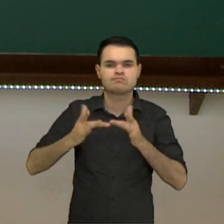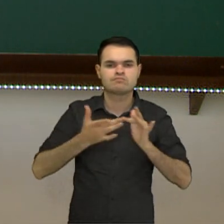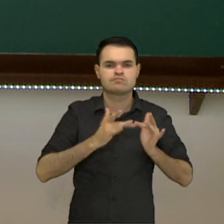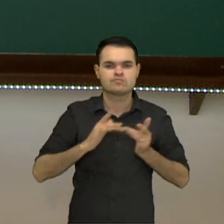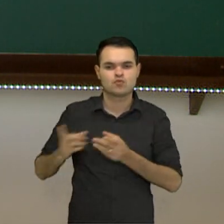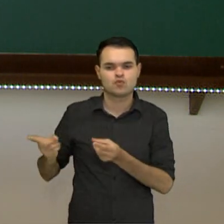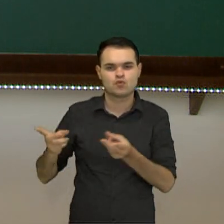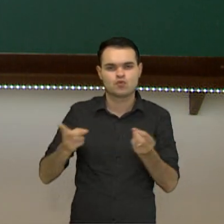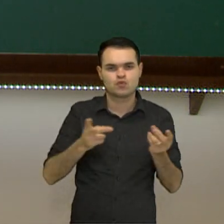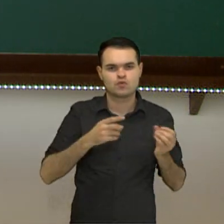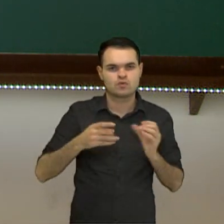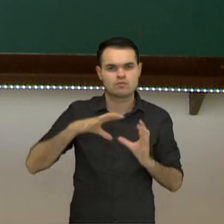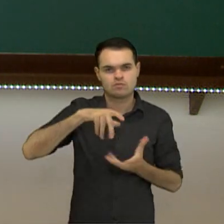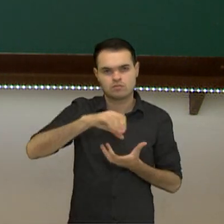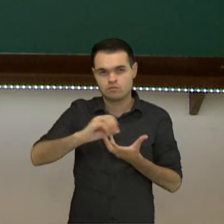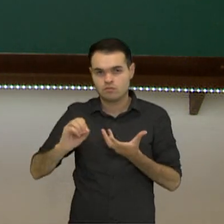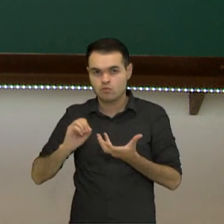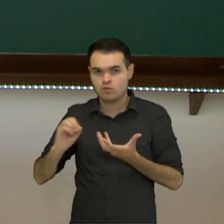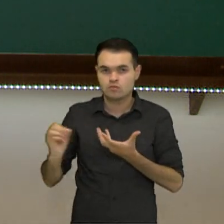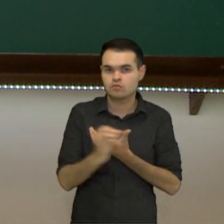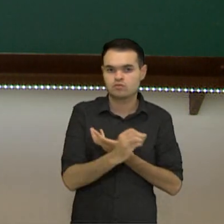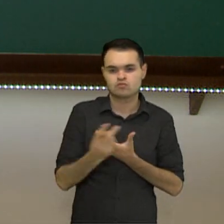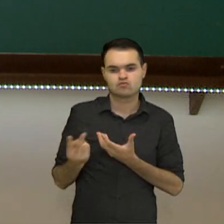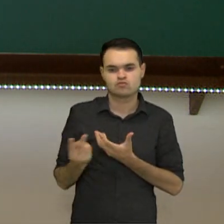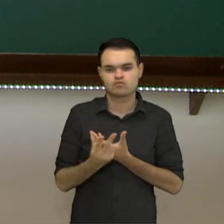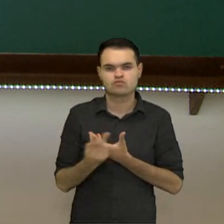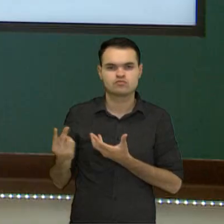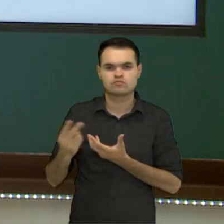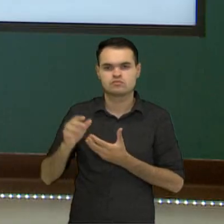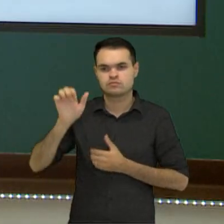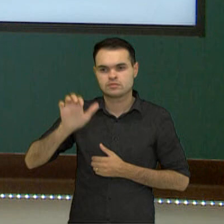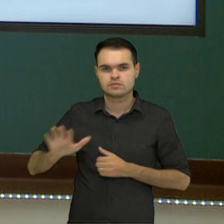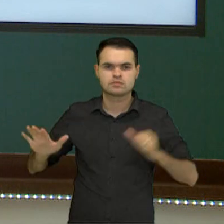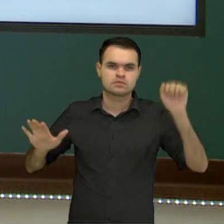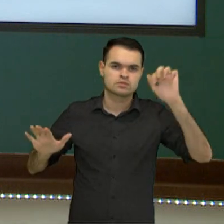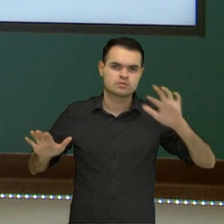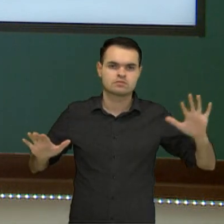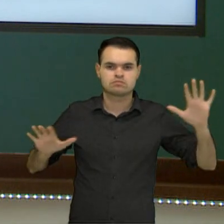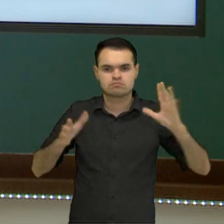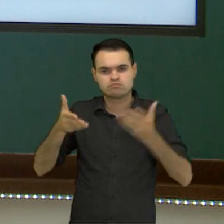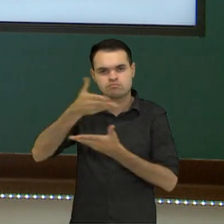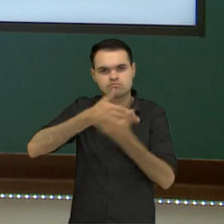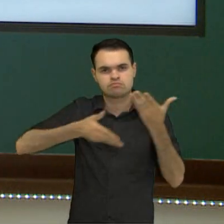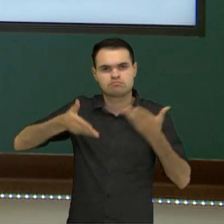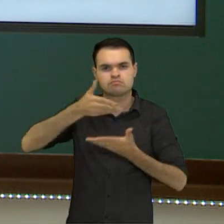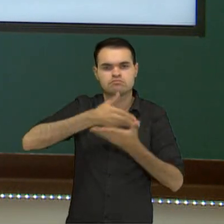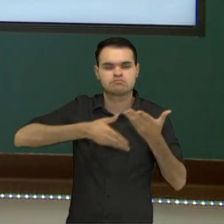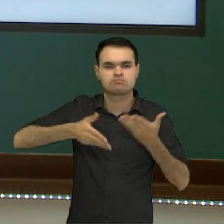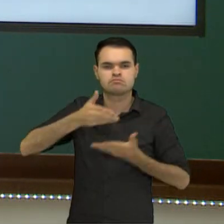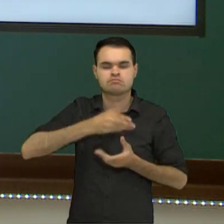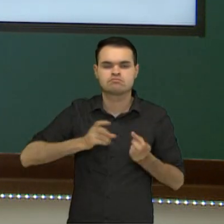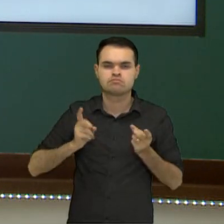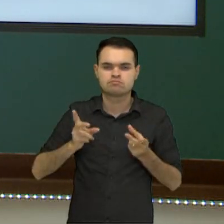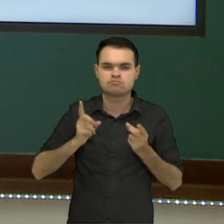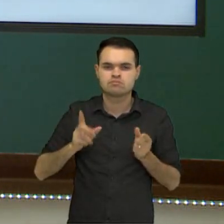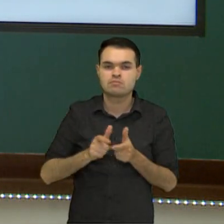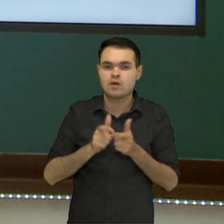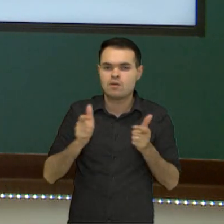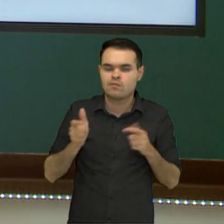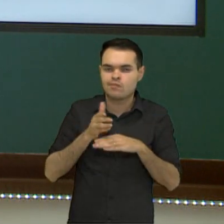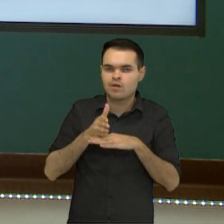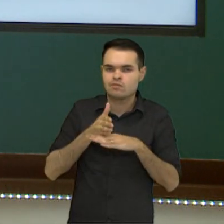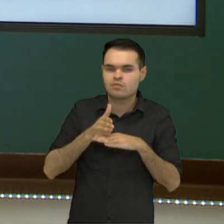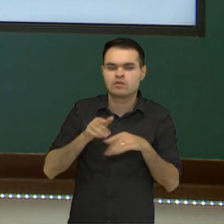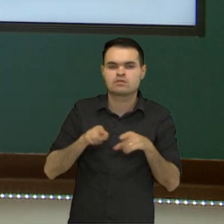o Oriente e o Ocidente, que contribui para o enriquecimento dos comerciantes. Maior participação